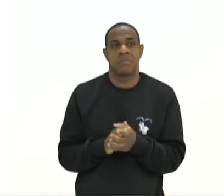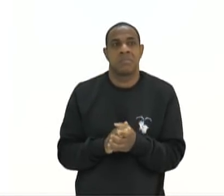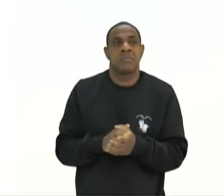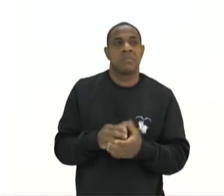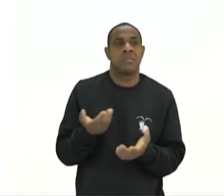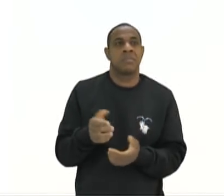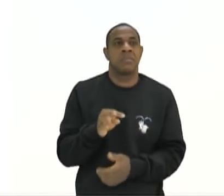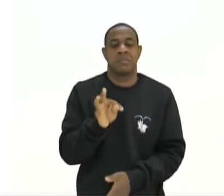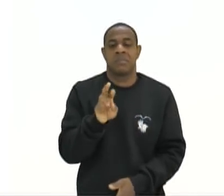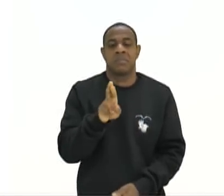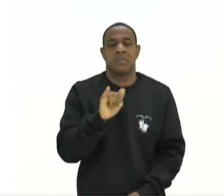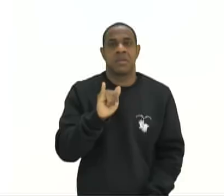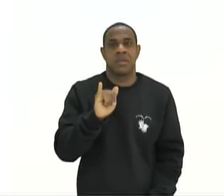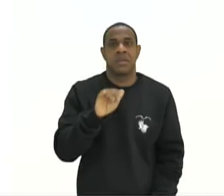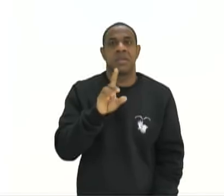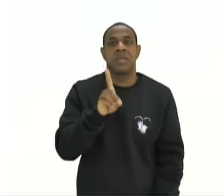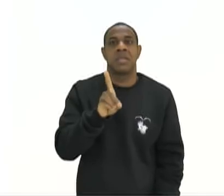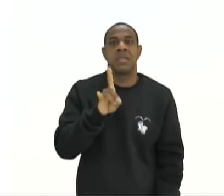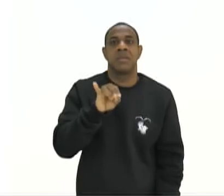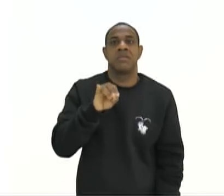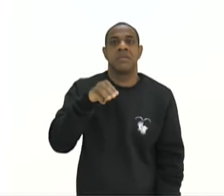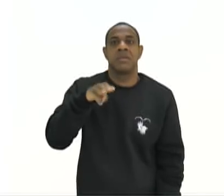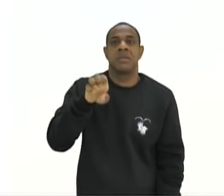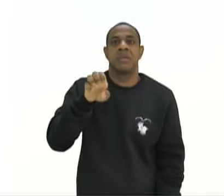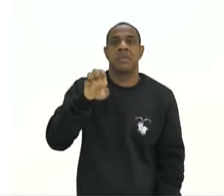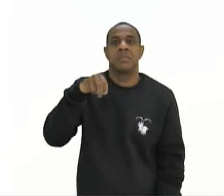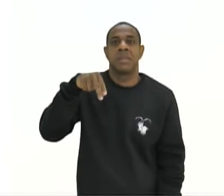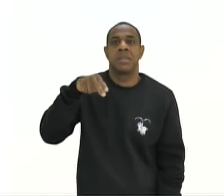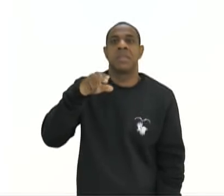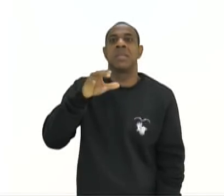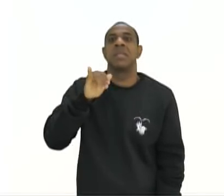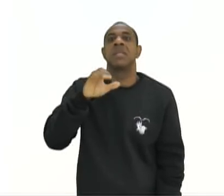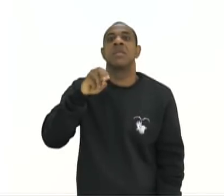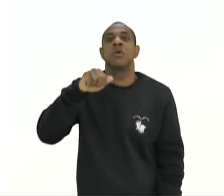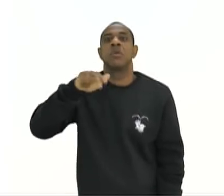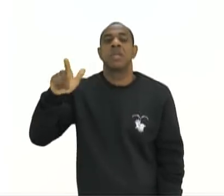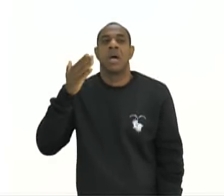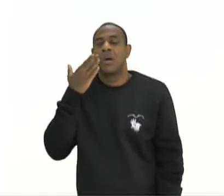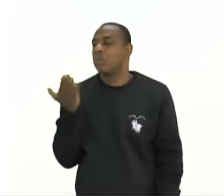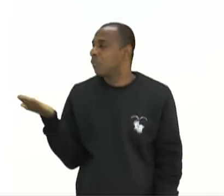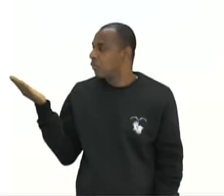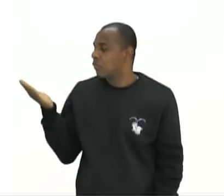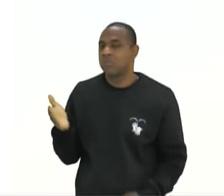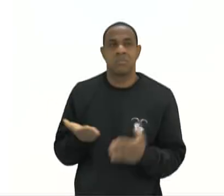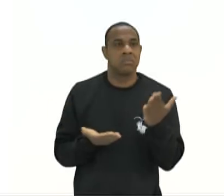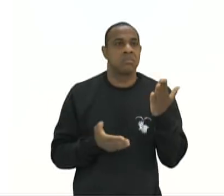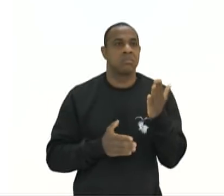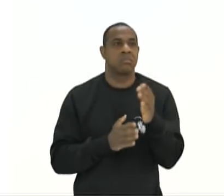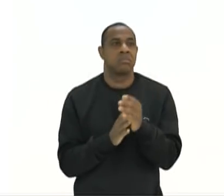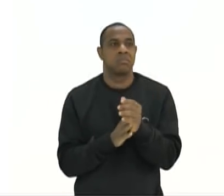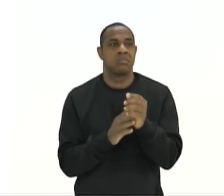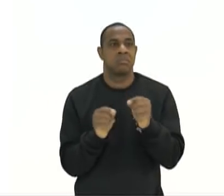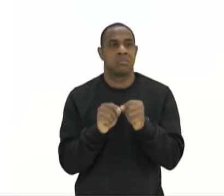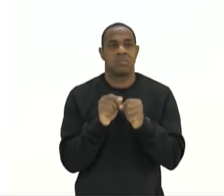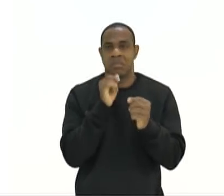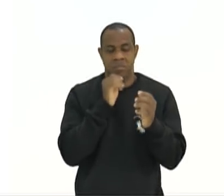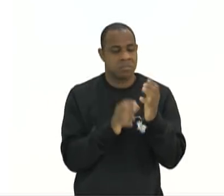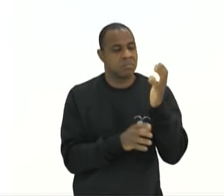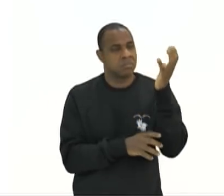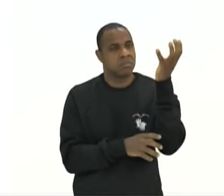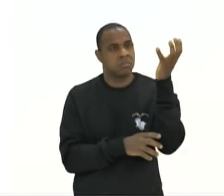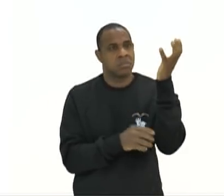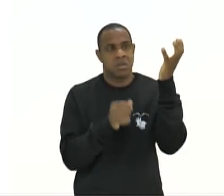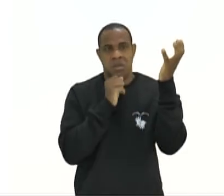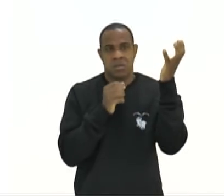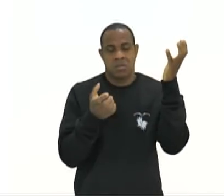bidimensional ou também tridimensional. Quando você analisa uma onda bidimensional, imagina que você soltou uma pedra na superfície